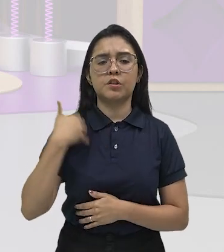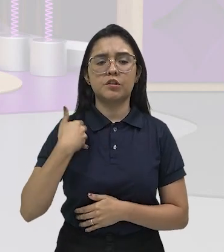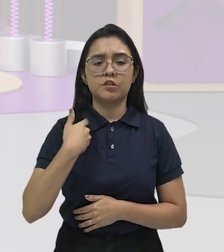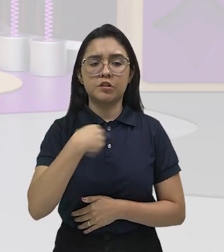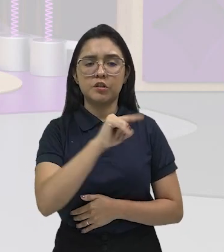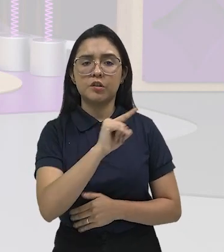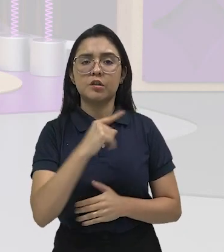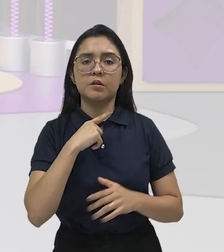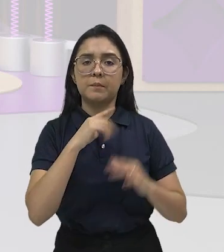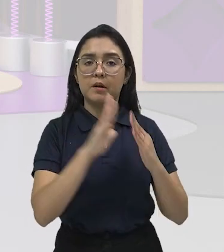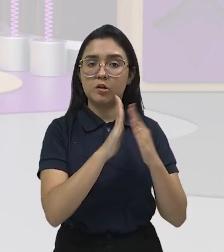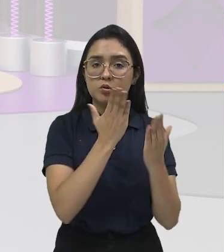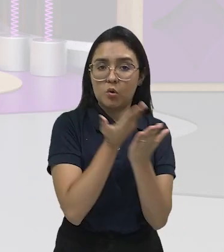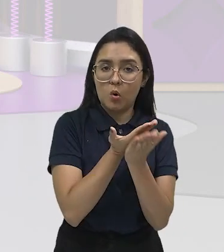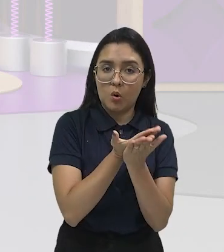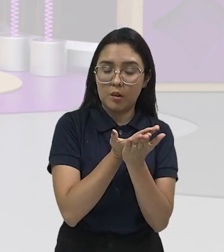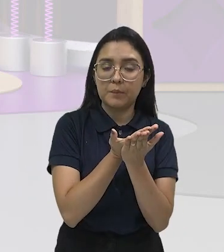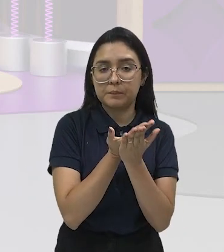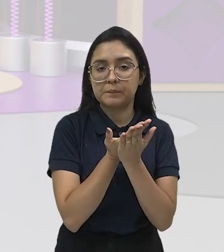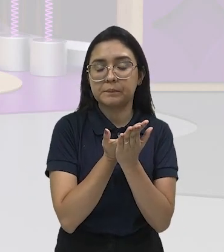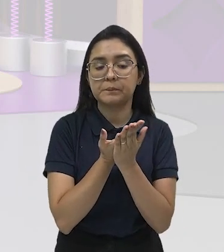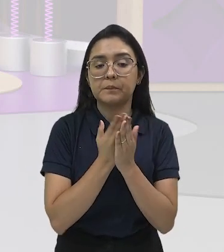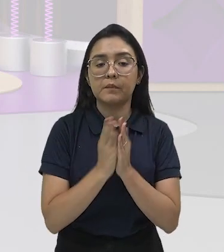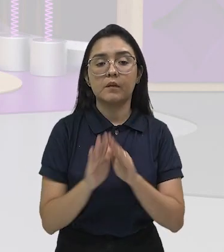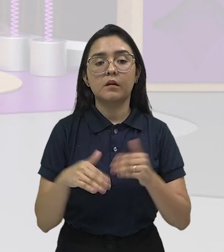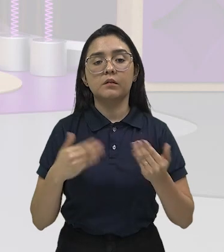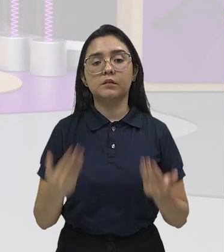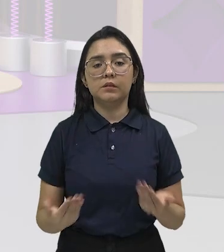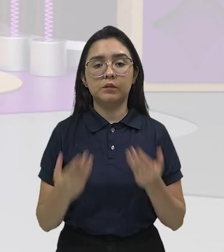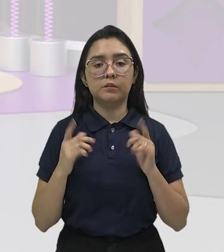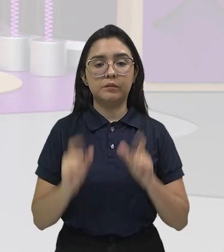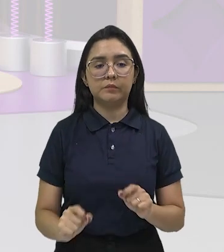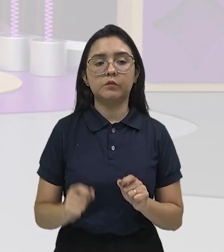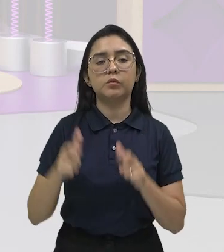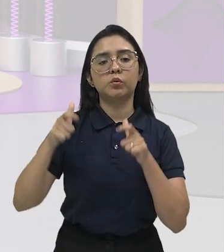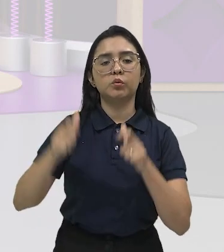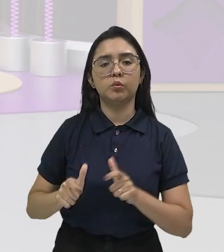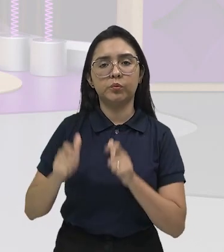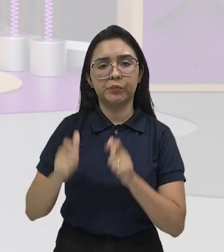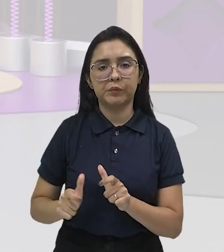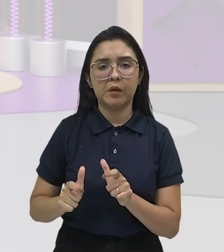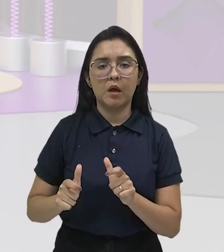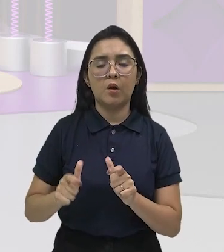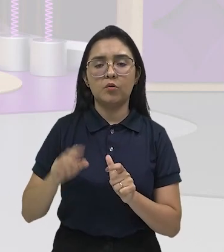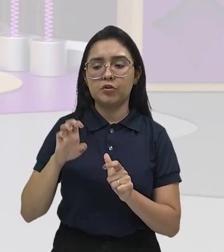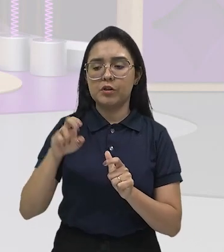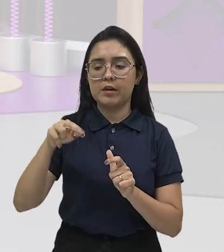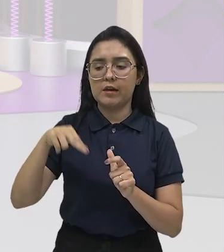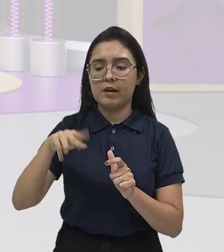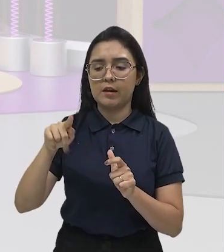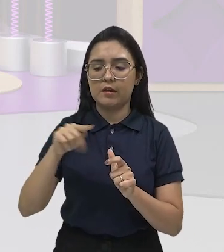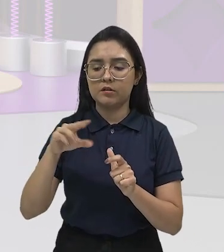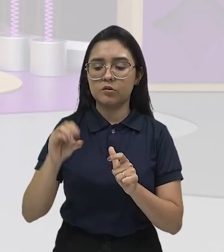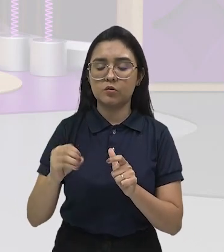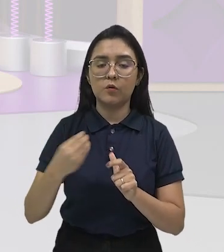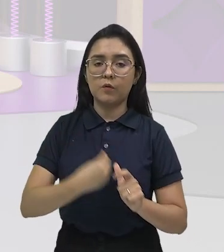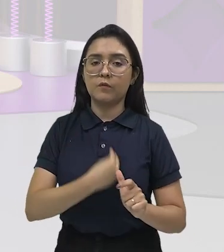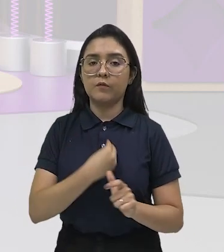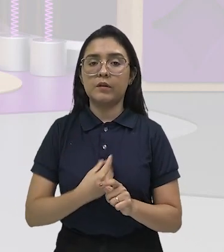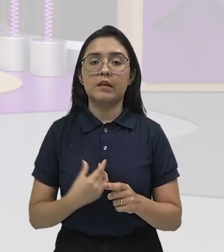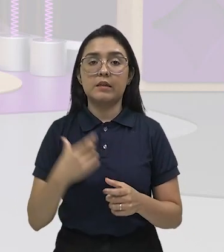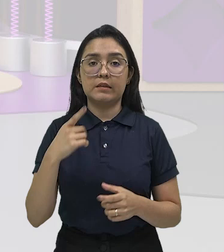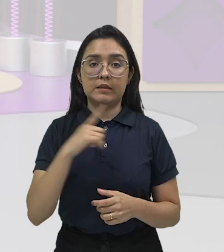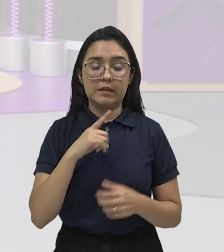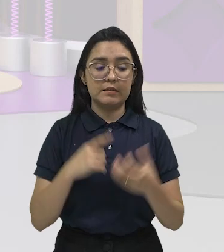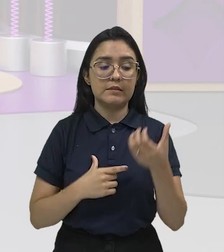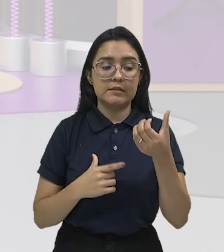para a escola. Com base no local onde ele mora, há 6 escolas